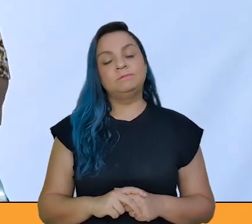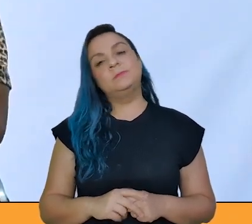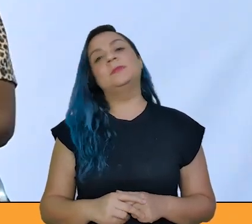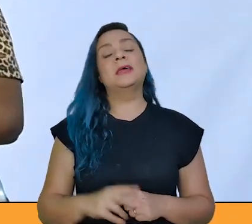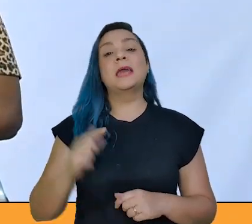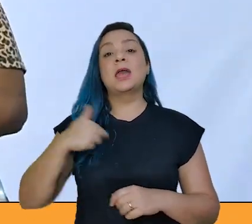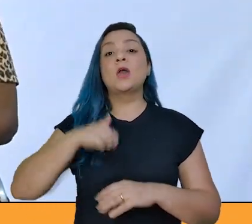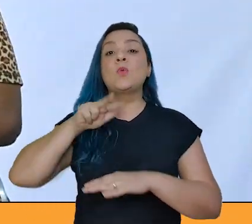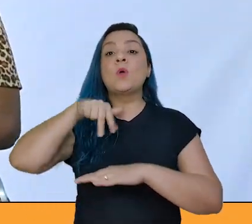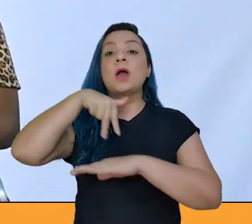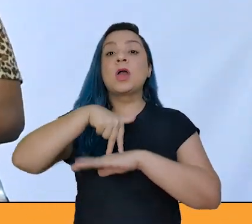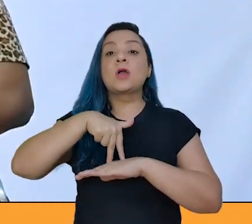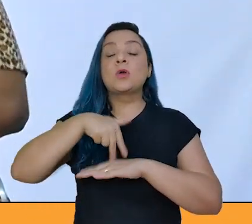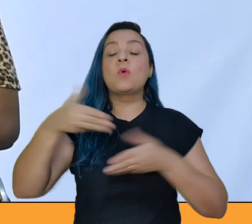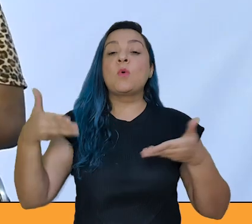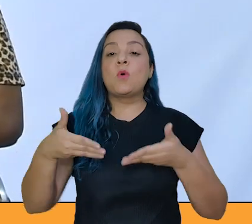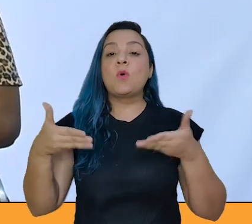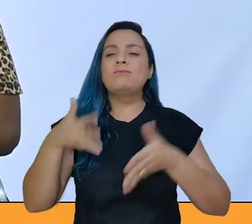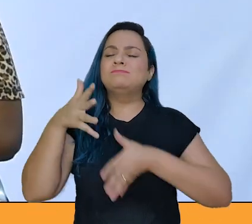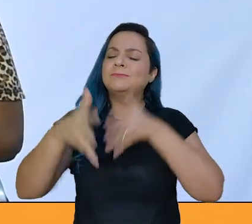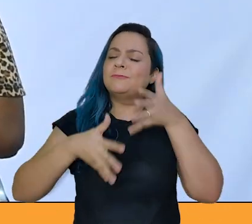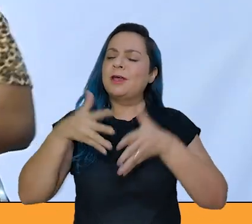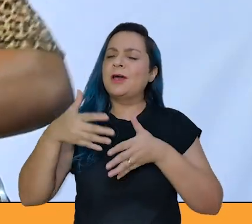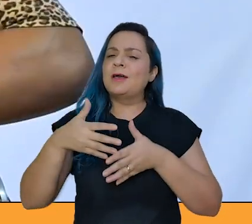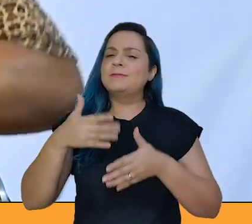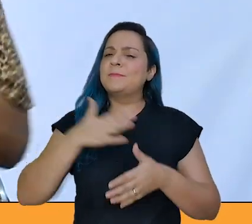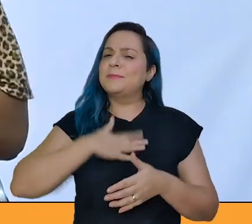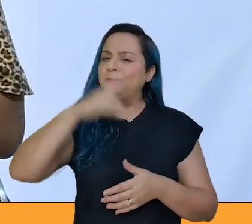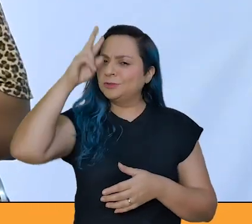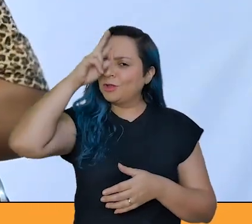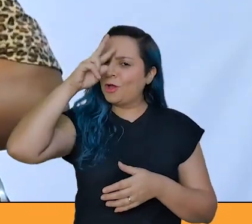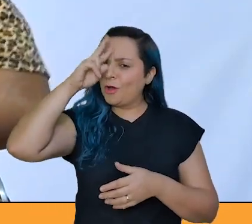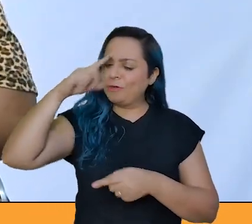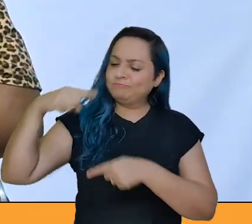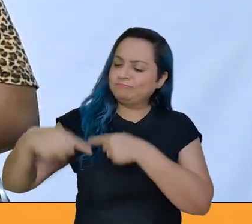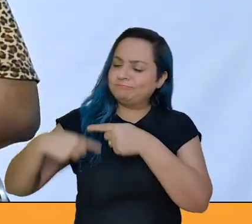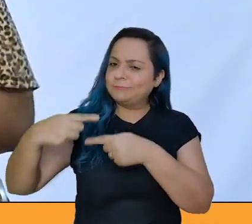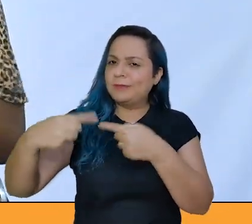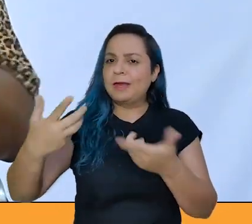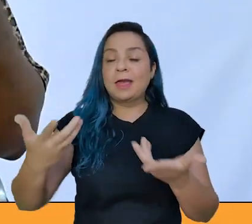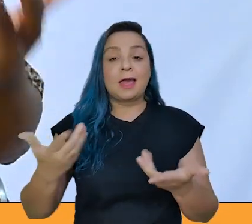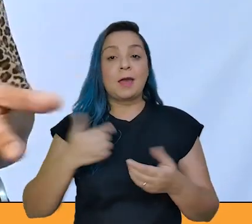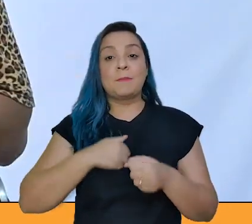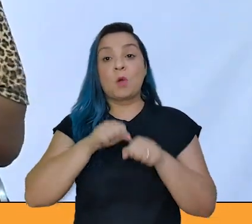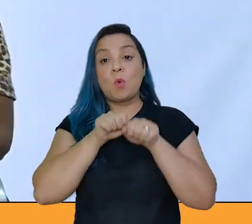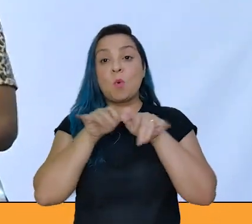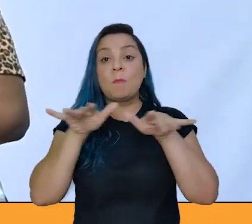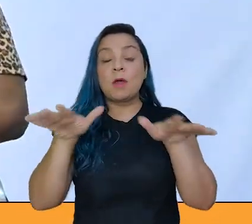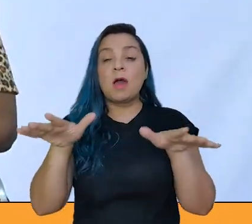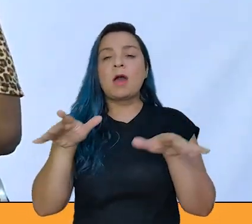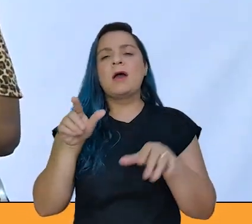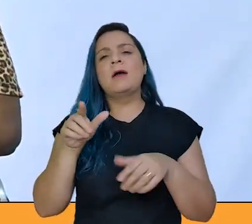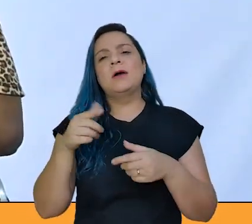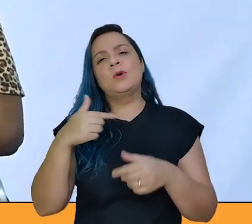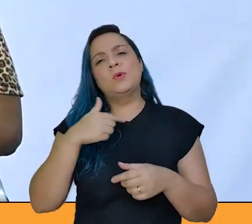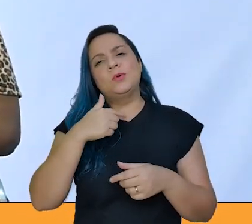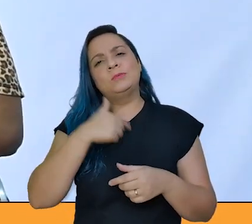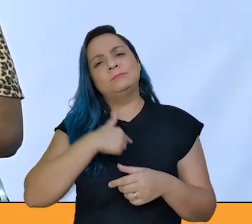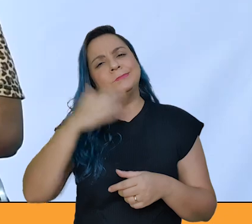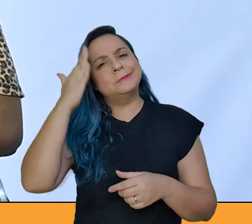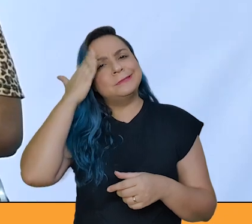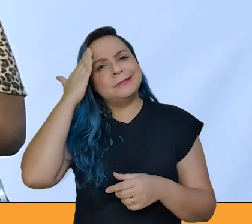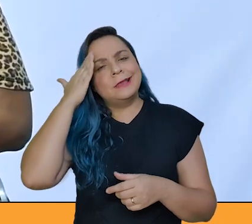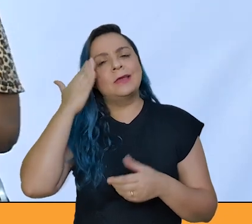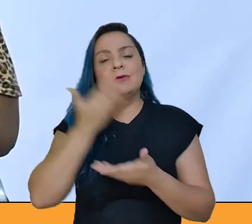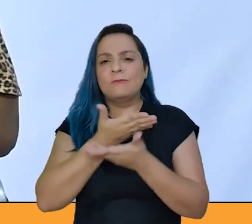E aqui estou hoje para falar um pouco de mim, um pouco dessa trajetória, para compartilhar um pouco sobre o que eu sei